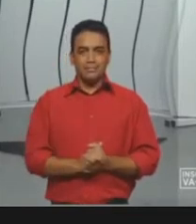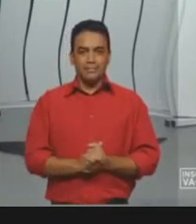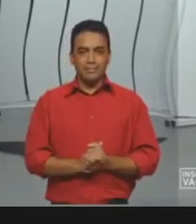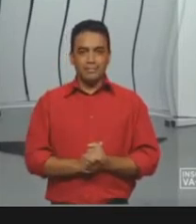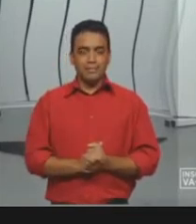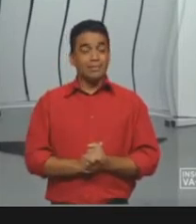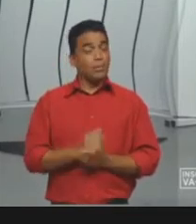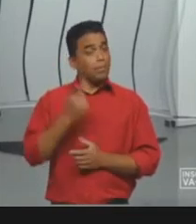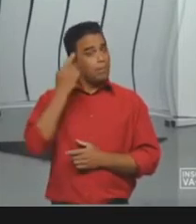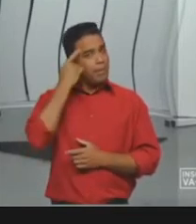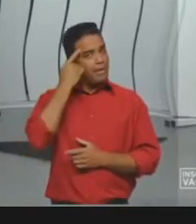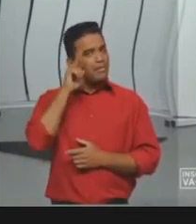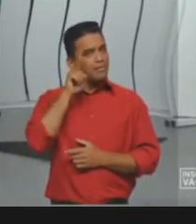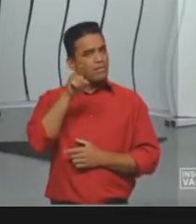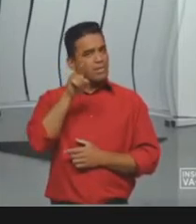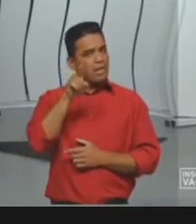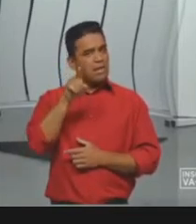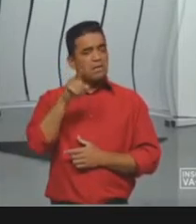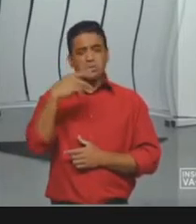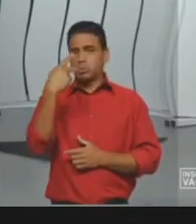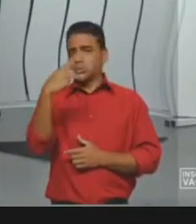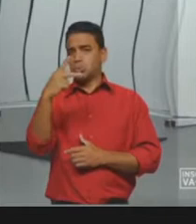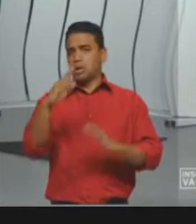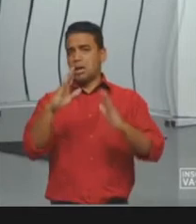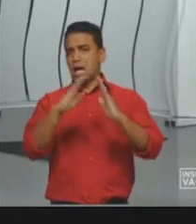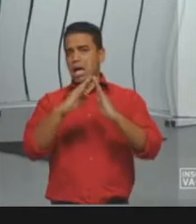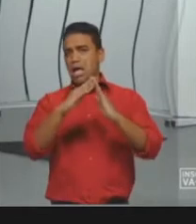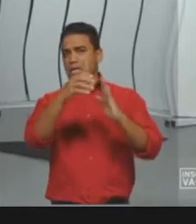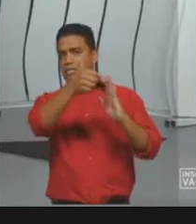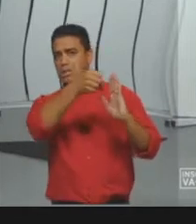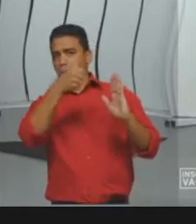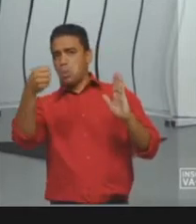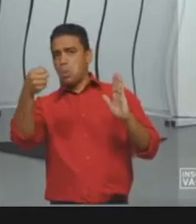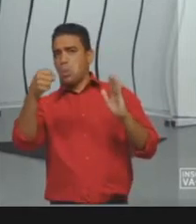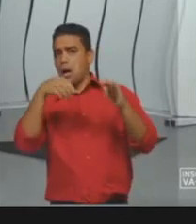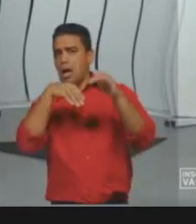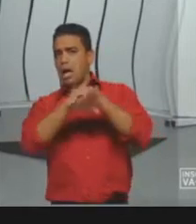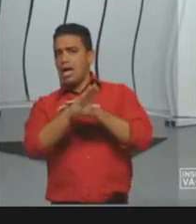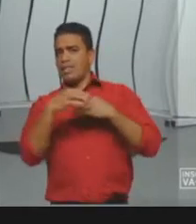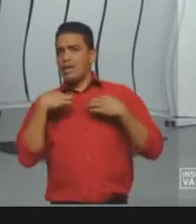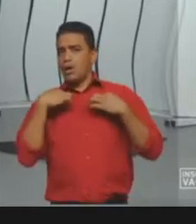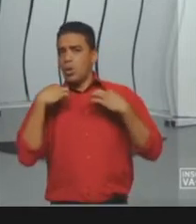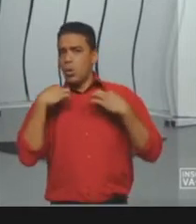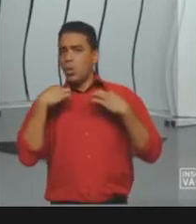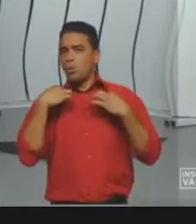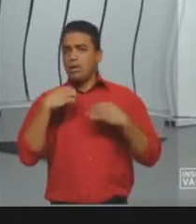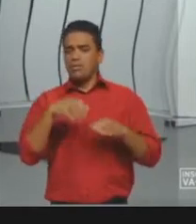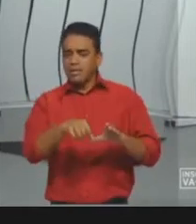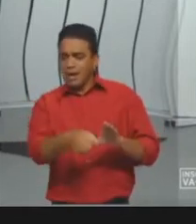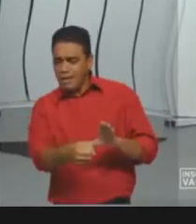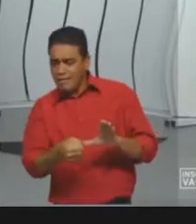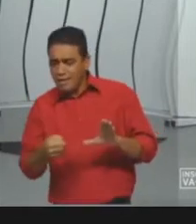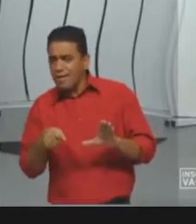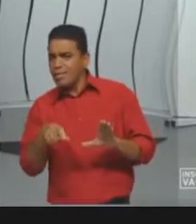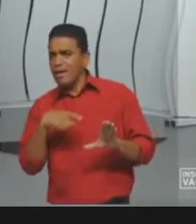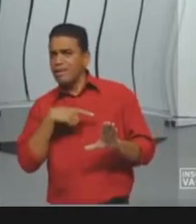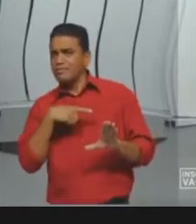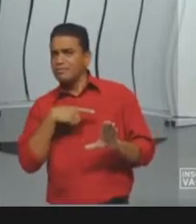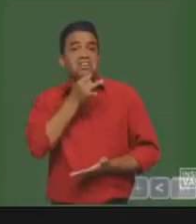você tem lá no seu guarda-roupa lá algumas gavetas lá onde você guarda suas roupas e você tem lá, por